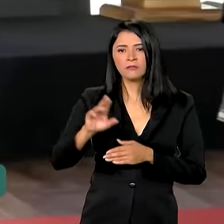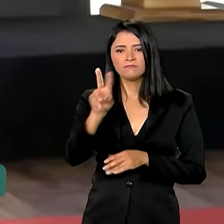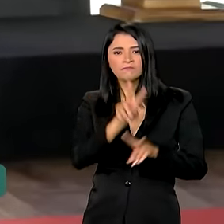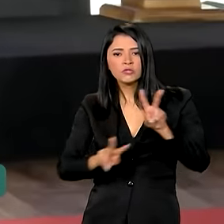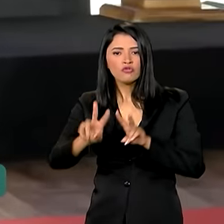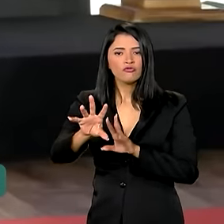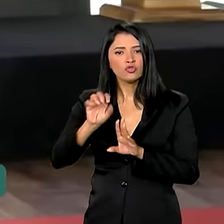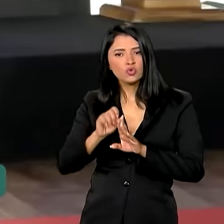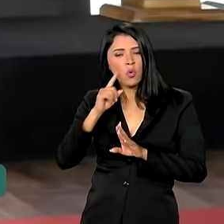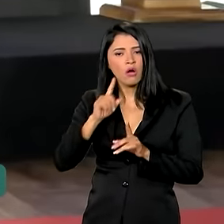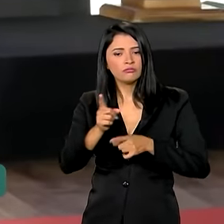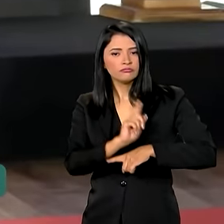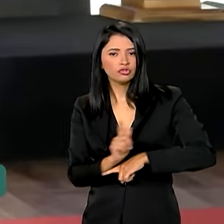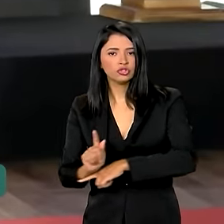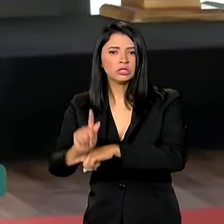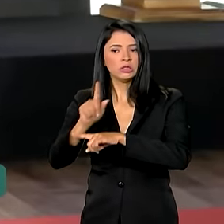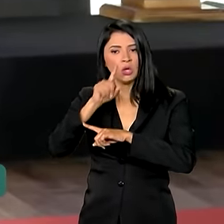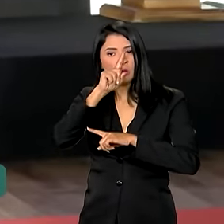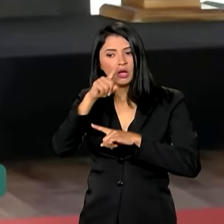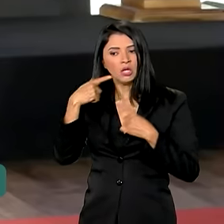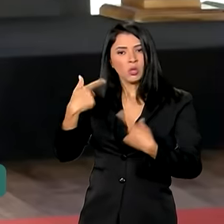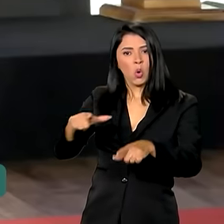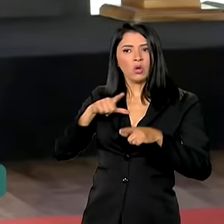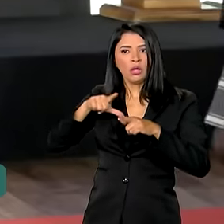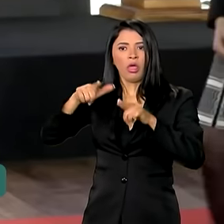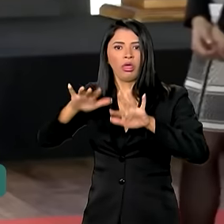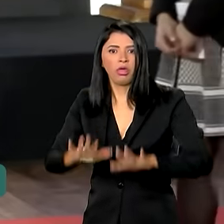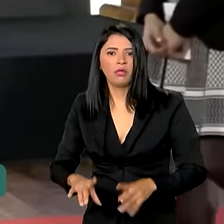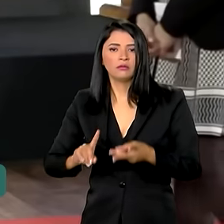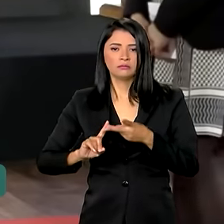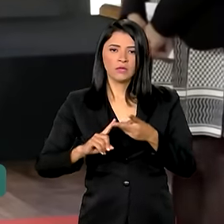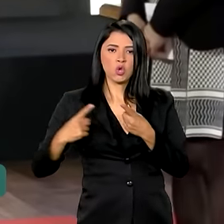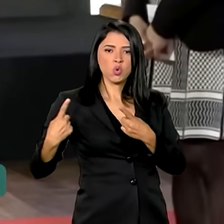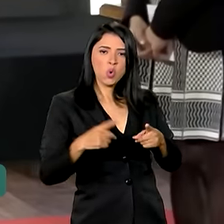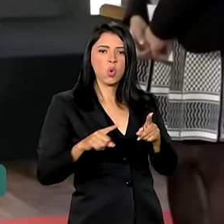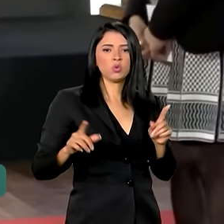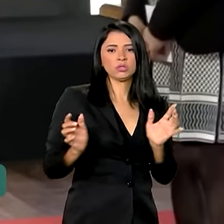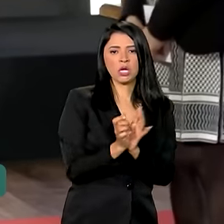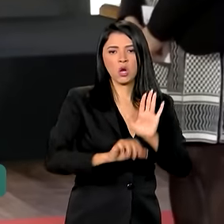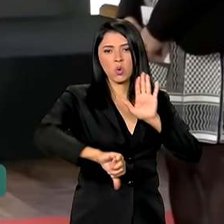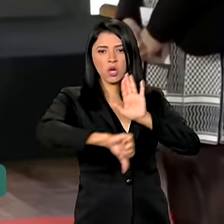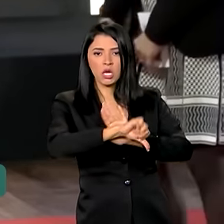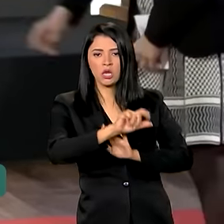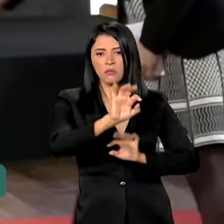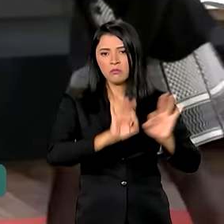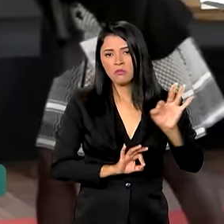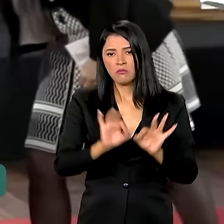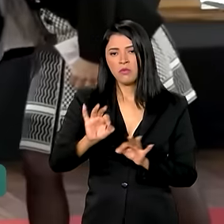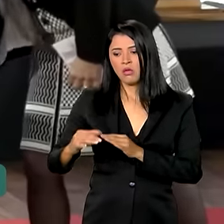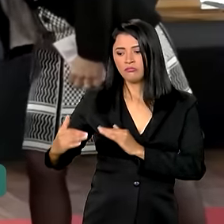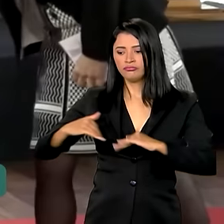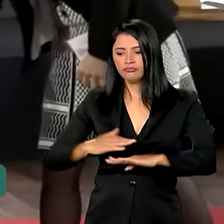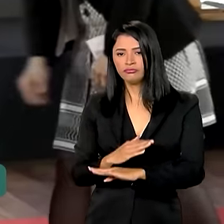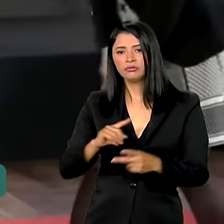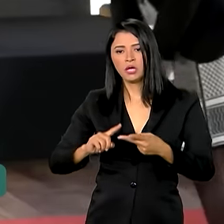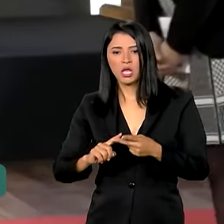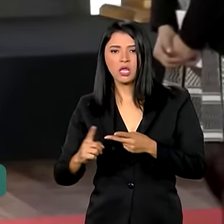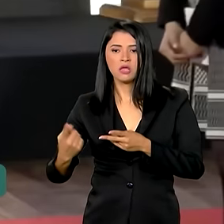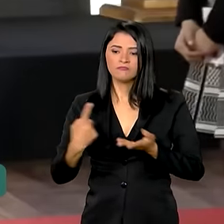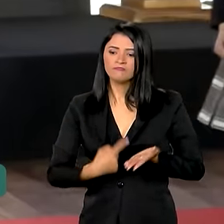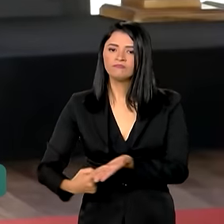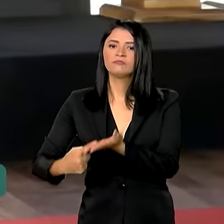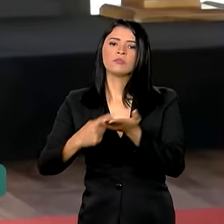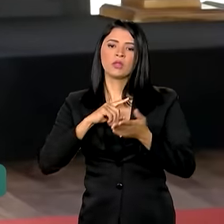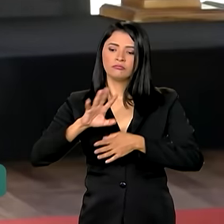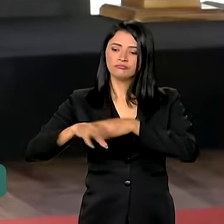audiovisual, gestão integral de risco de desastres, combate ao crime organizado transnacional e convênios de